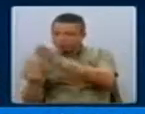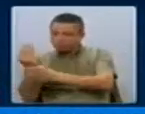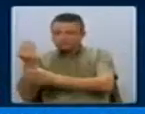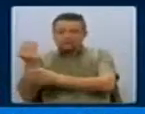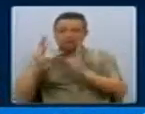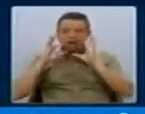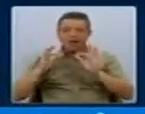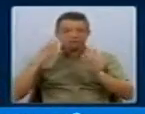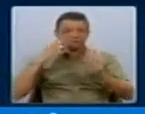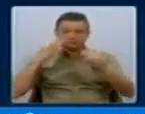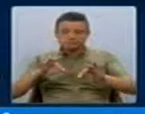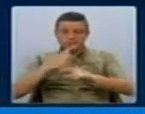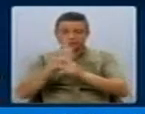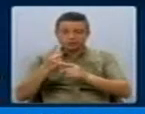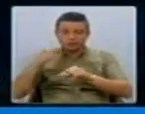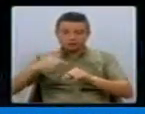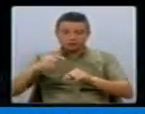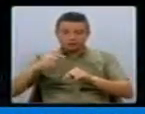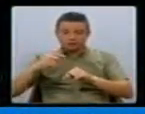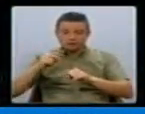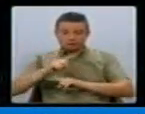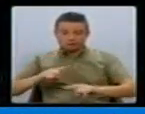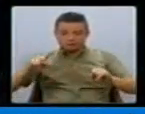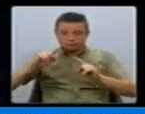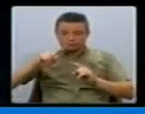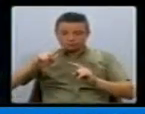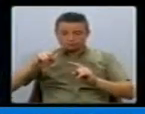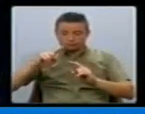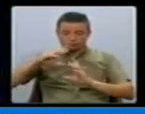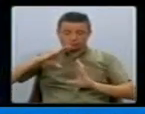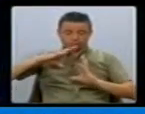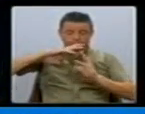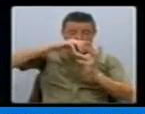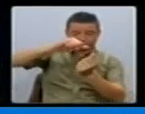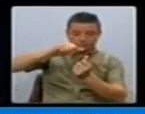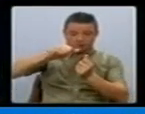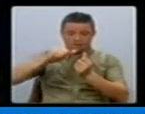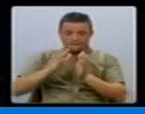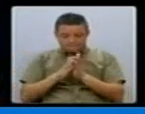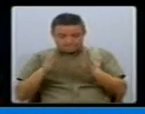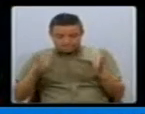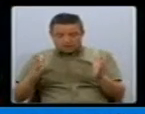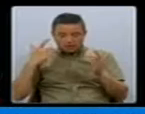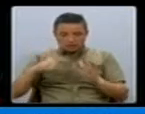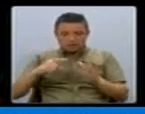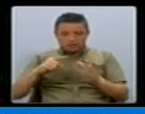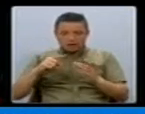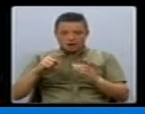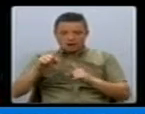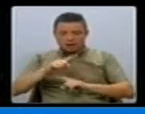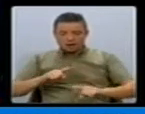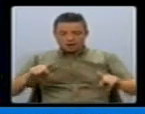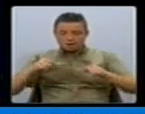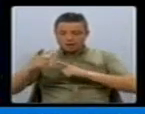muito simples. Estamos perante um corpo do universo que cresceu, que entrou, digamos, na maternidade